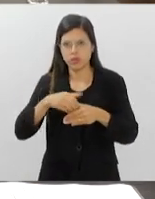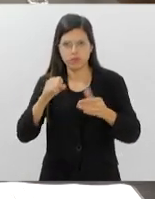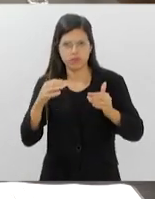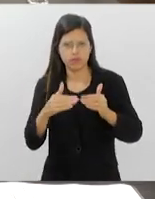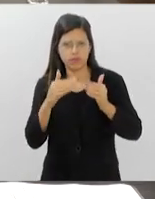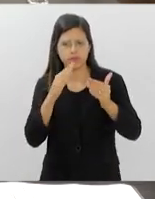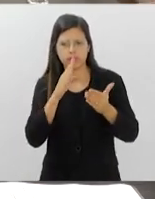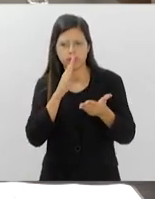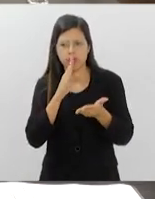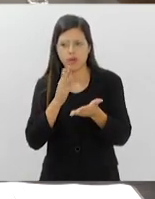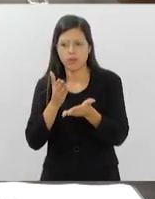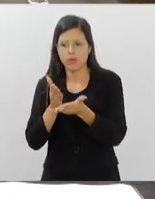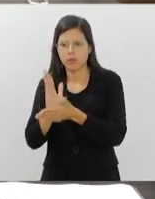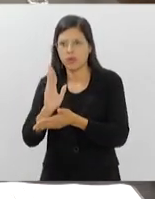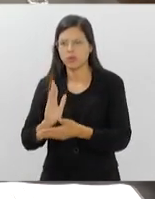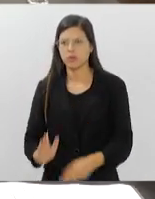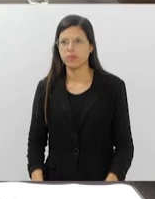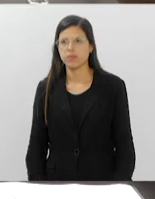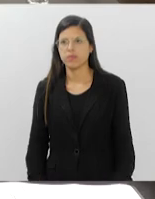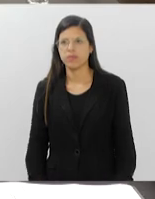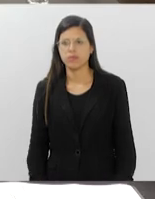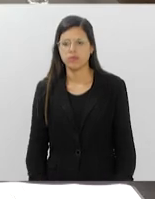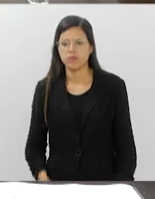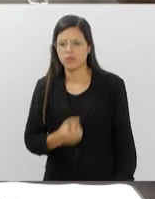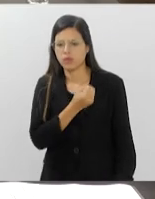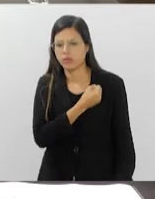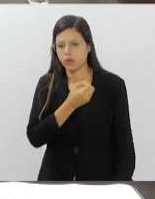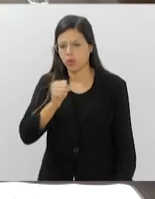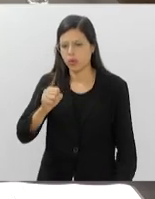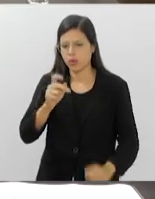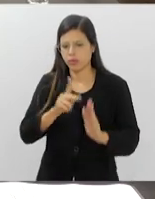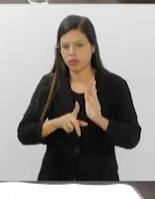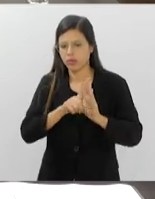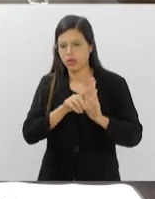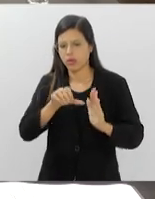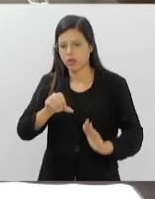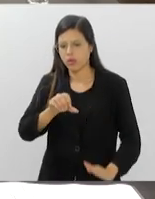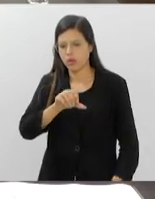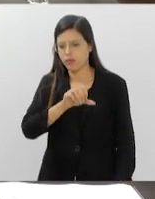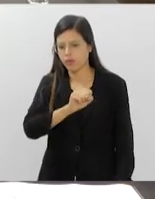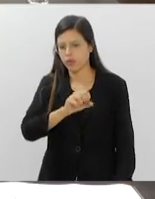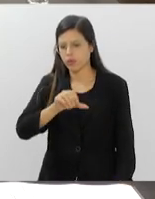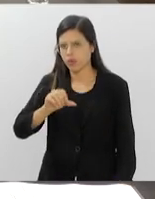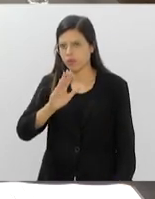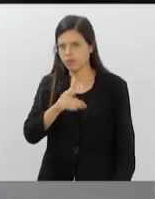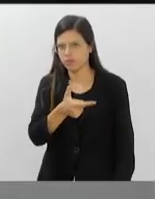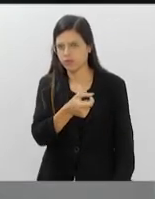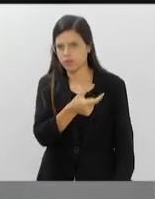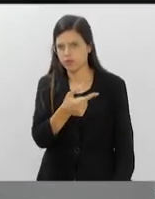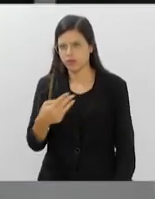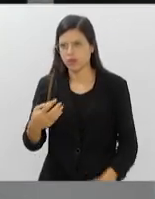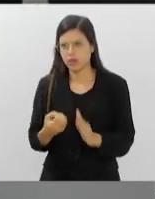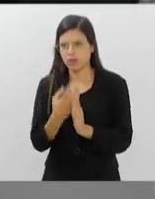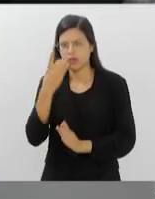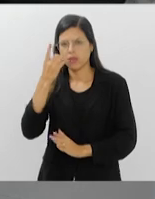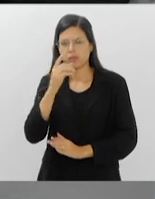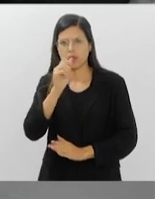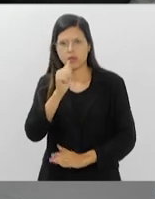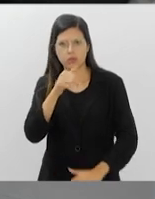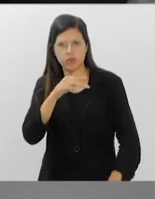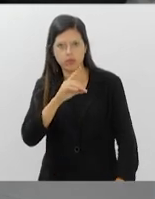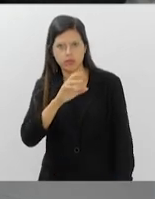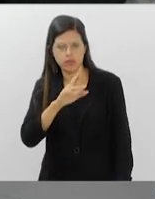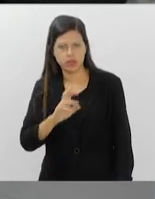aprovam, permaneçam como estão, aprovado. Item 8 da pauta, projeto de lei 989 de 2023, de autoria do deputado André Correia,